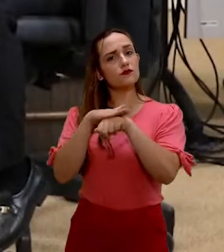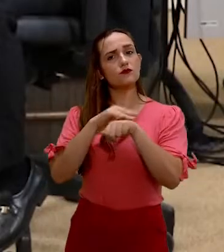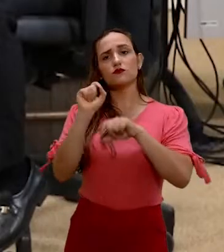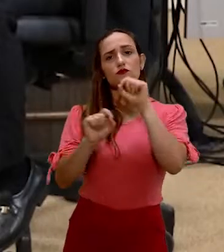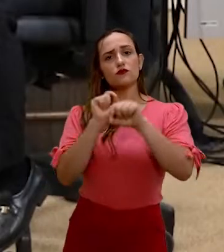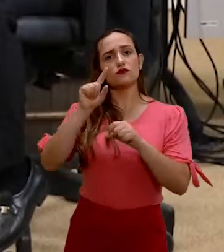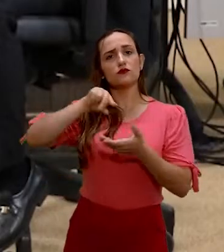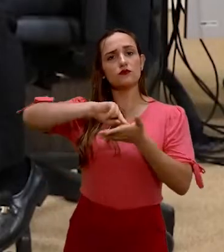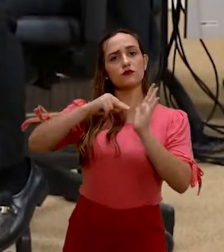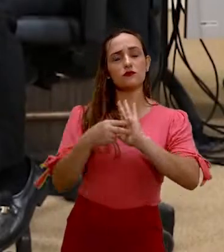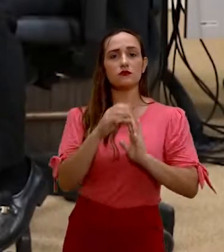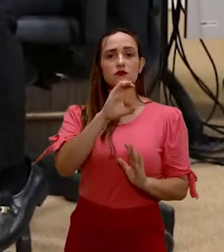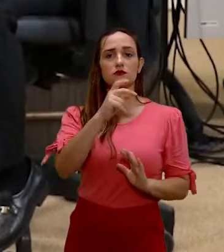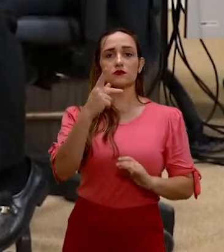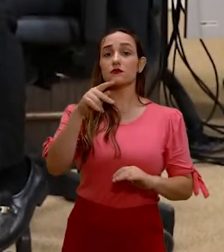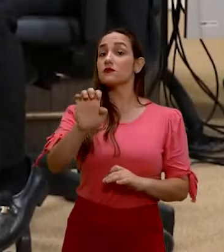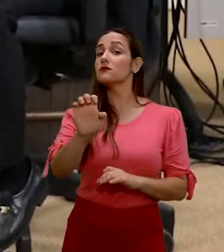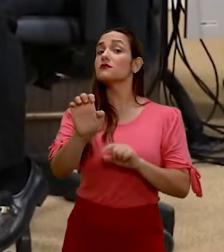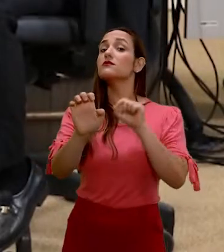é a CPE?